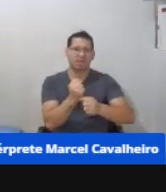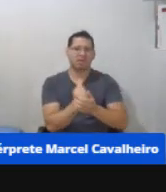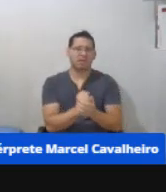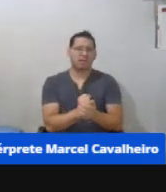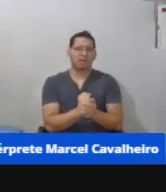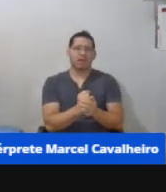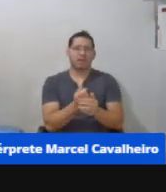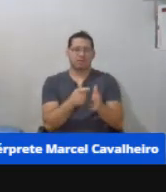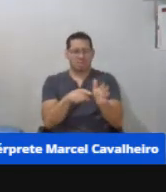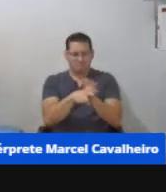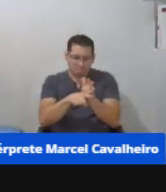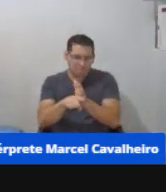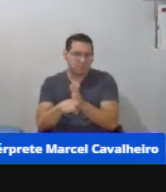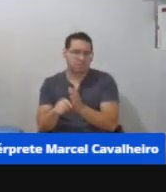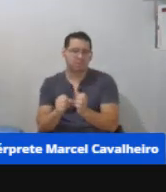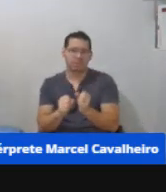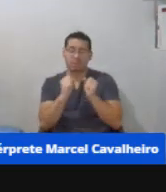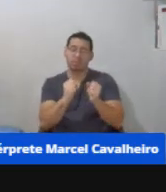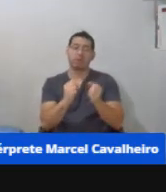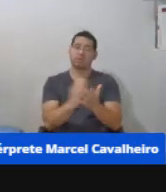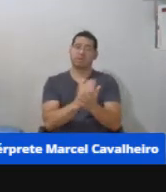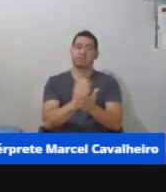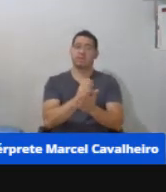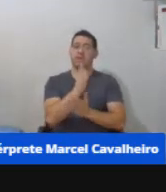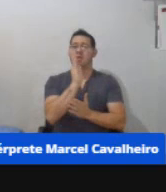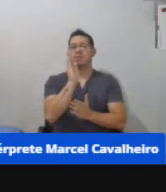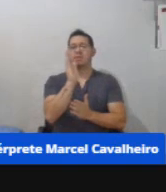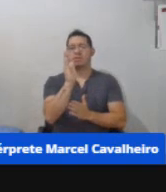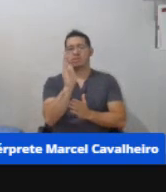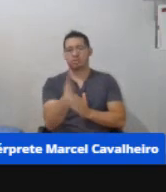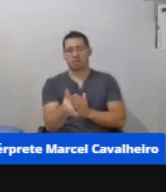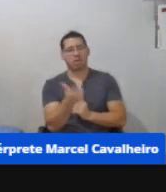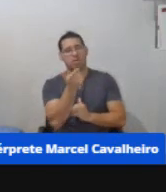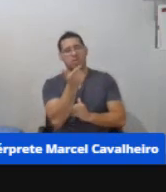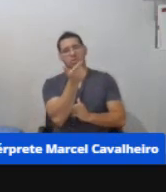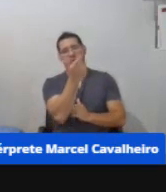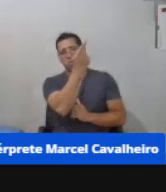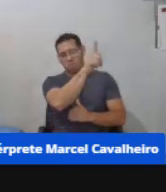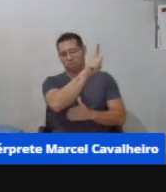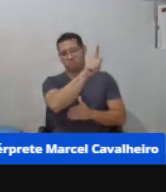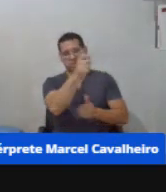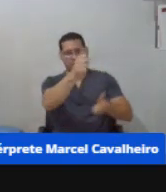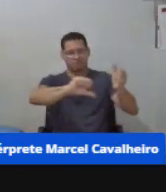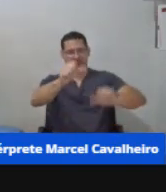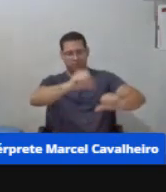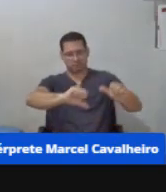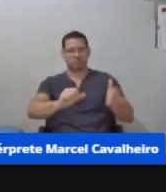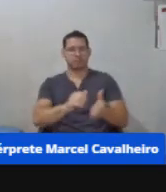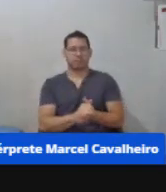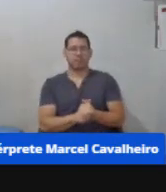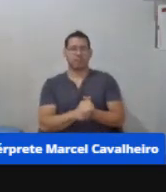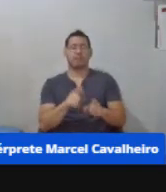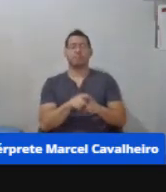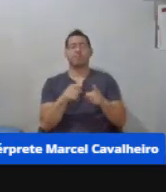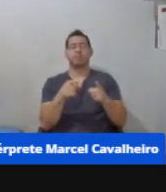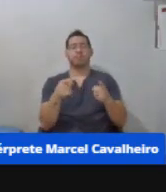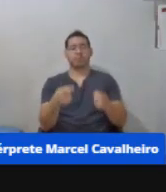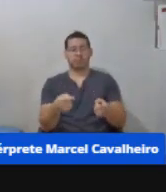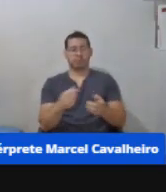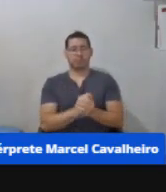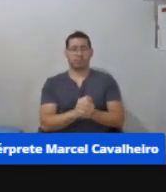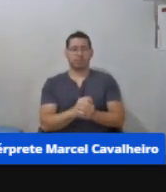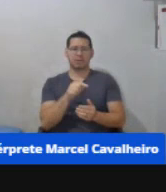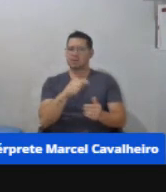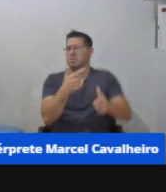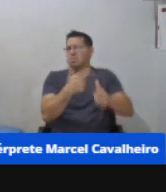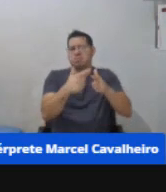itens, possam já ter sido empregados em outras ocasiões avaliativas. Entretanto, isso não é um